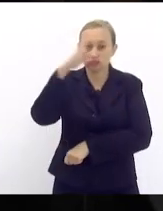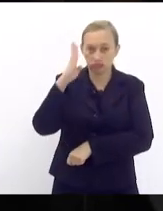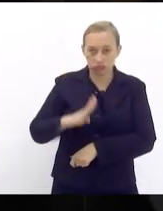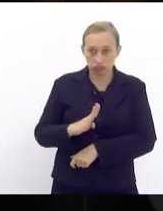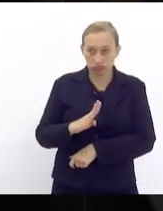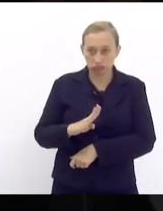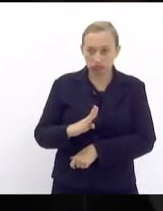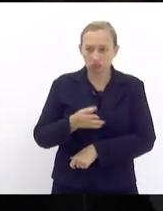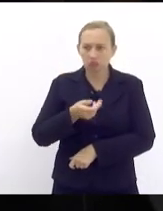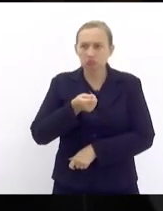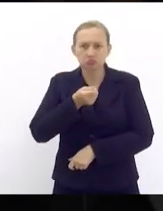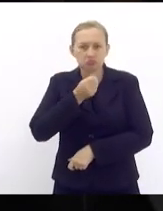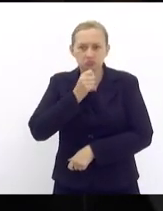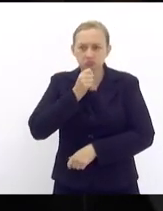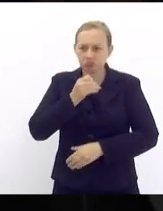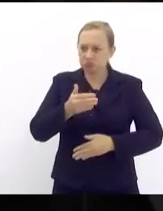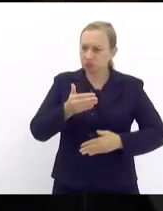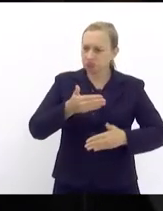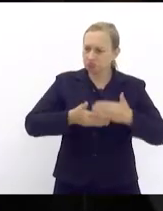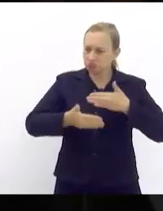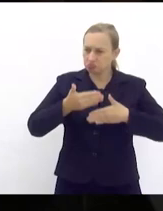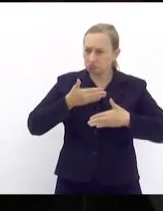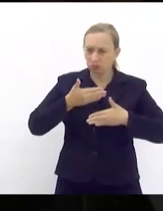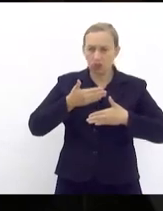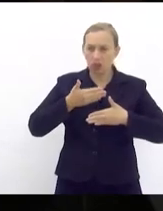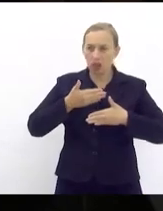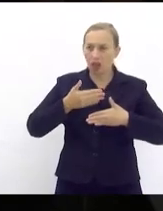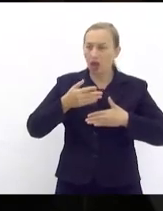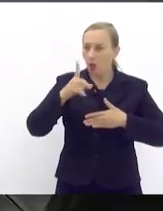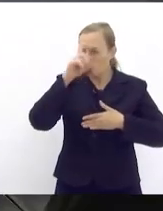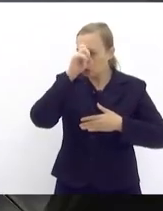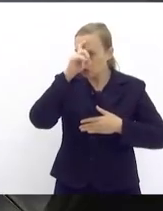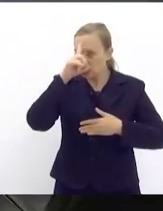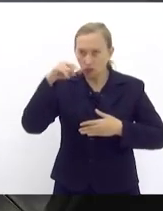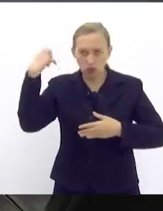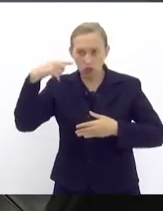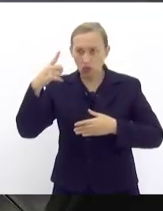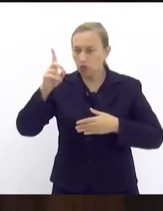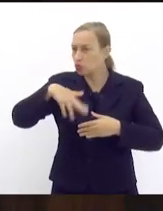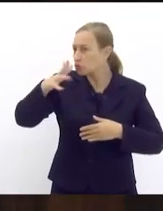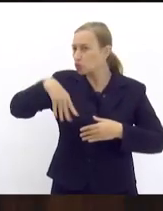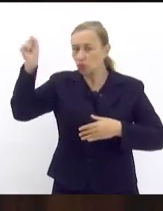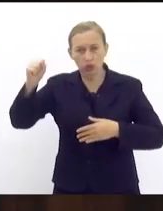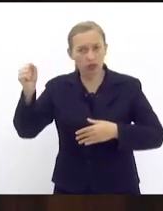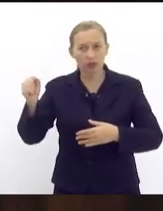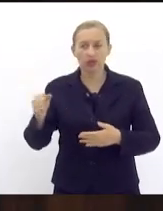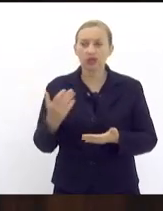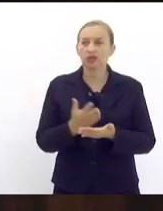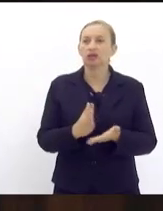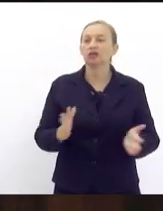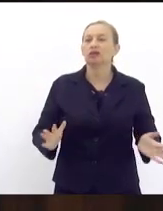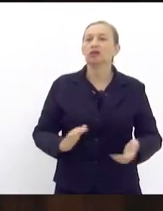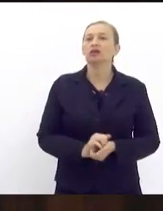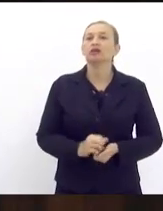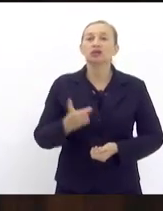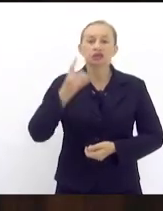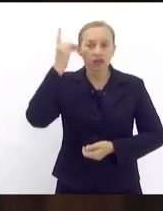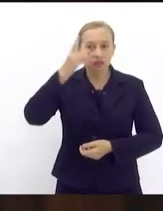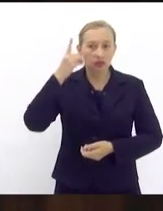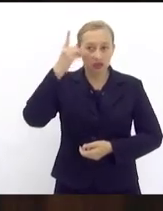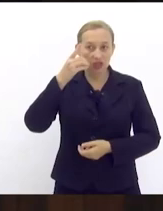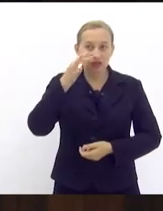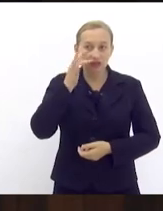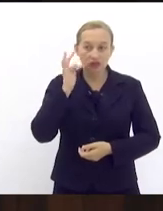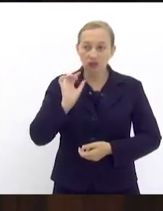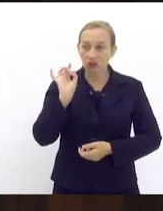nenhum passo atrás manicômios nunca mais Obrigado Deputado Flávio vossa Excellence